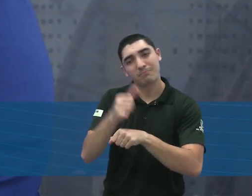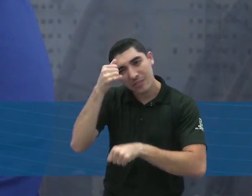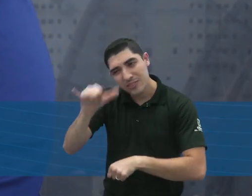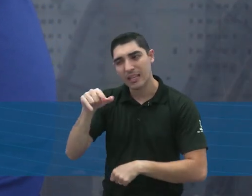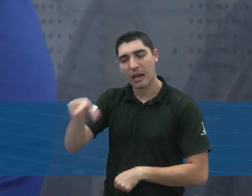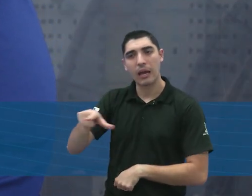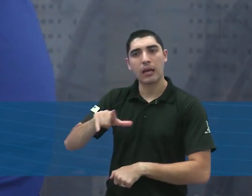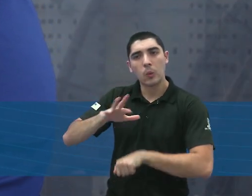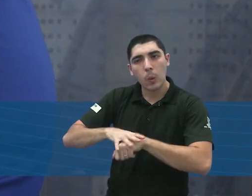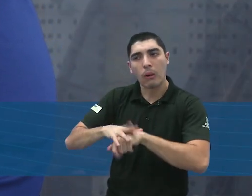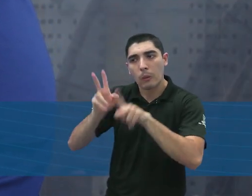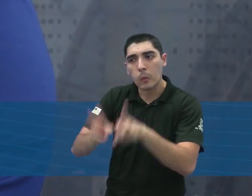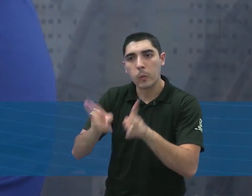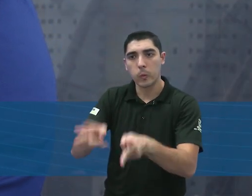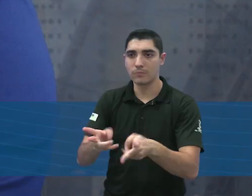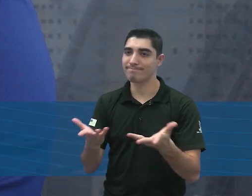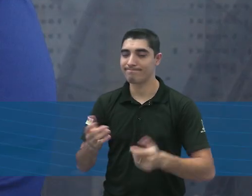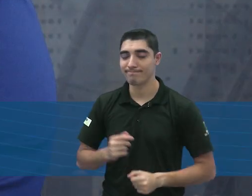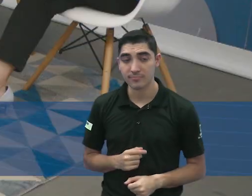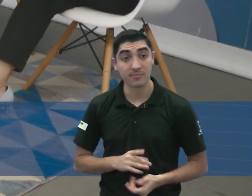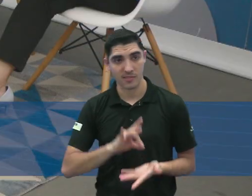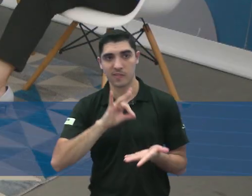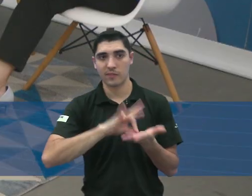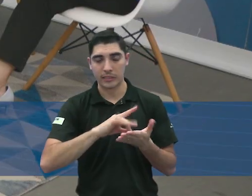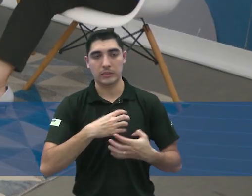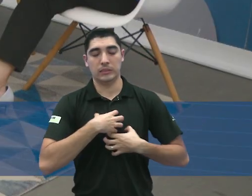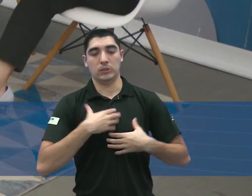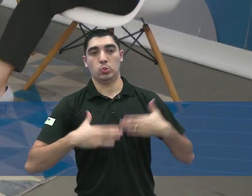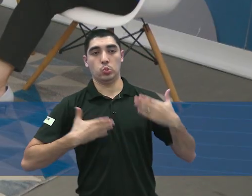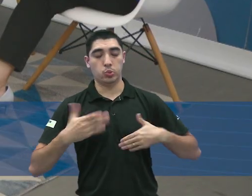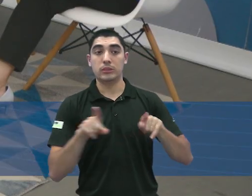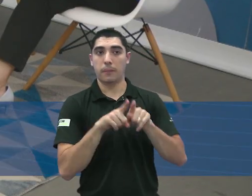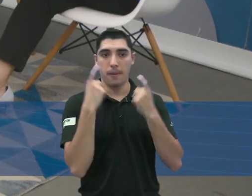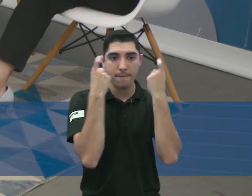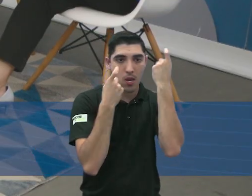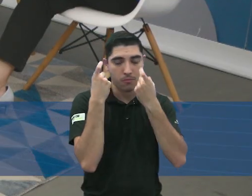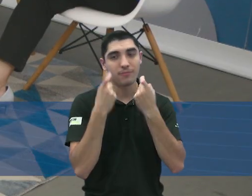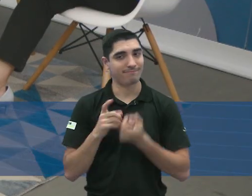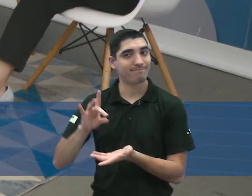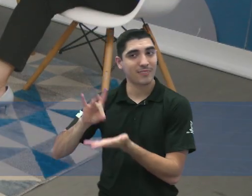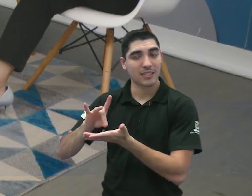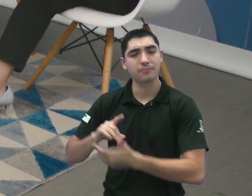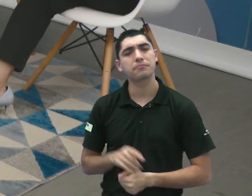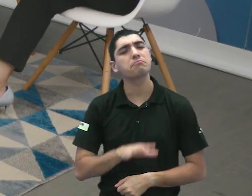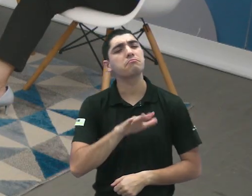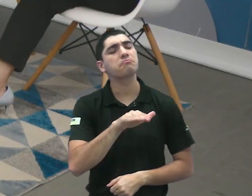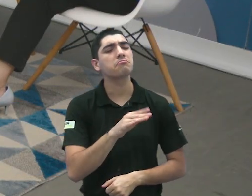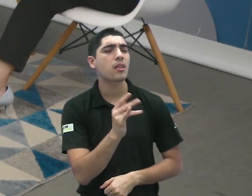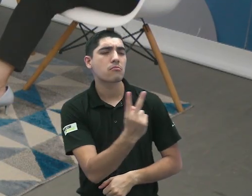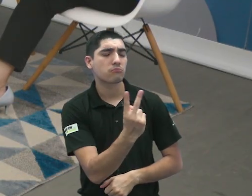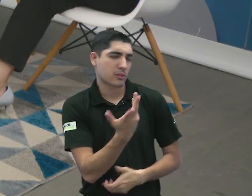tão assustadores que nós estamos vendo aí. É realmente assustador, né, e preocupante. Exato. Meninas, pessoas que chegam